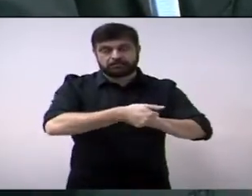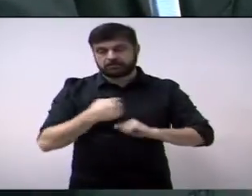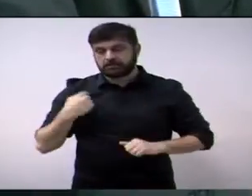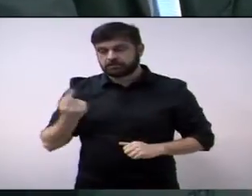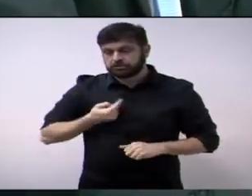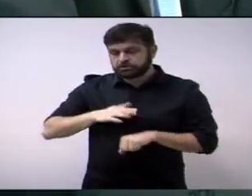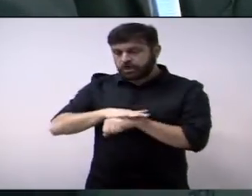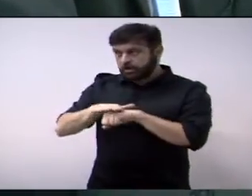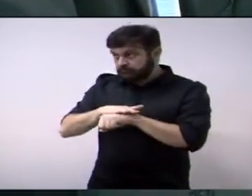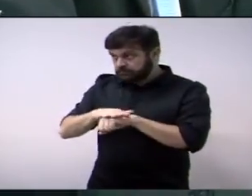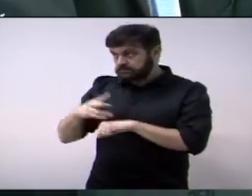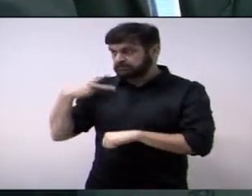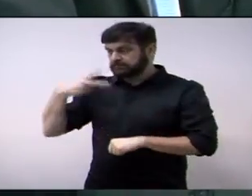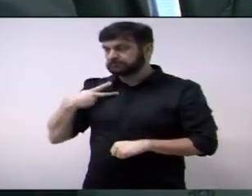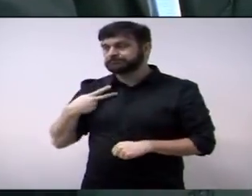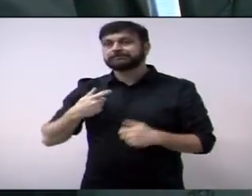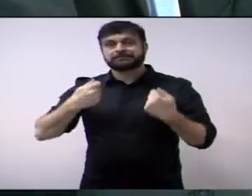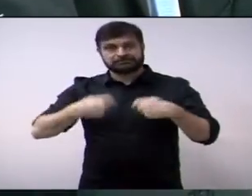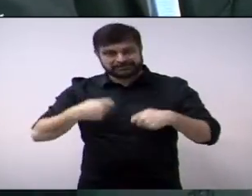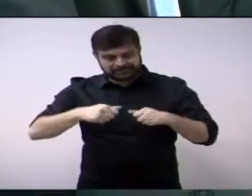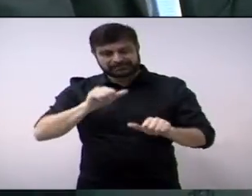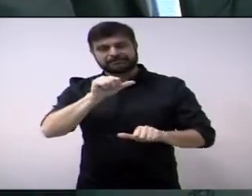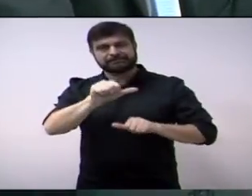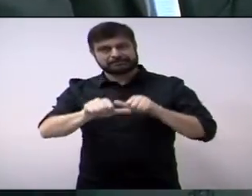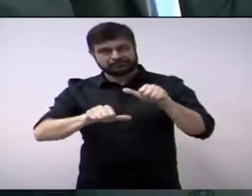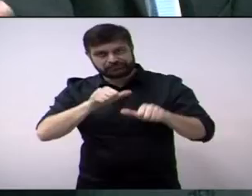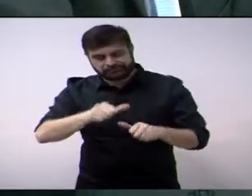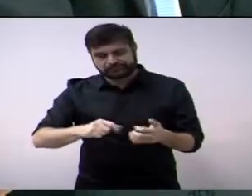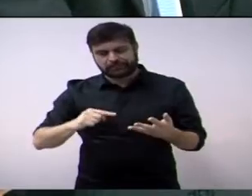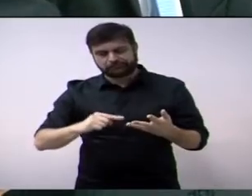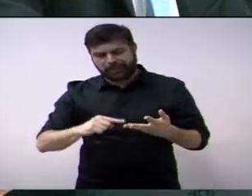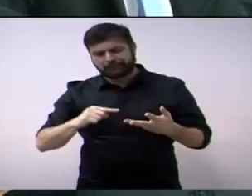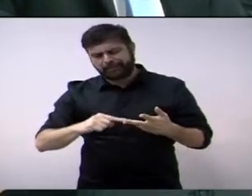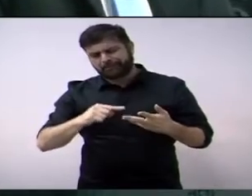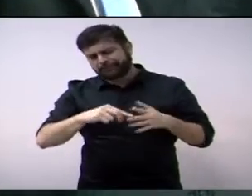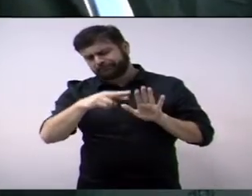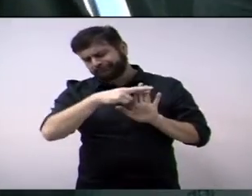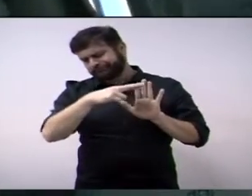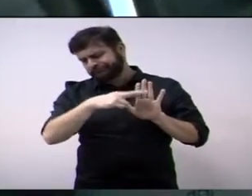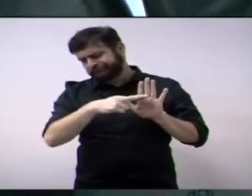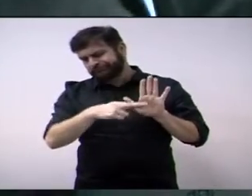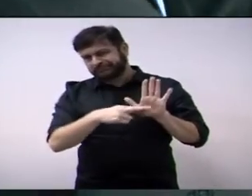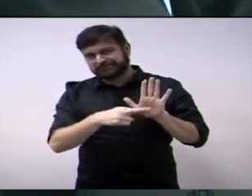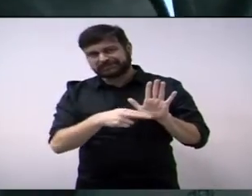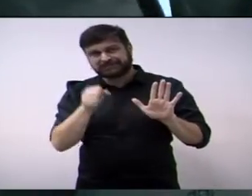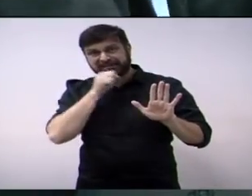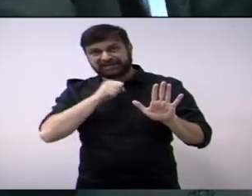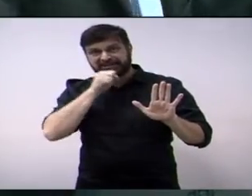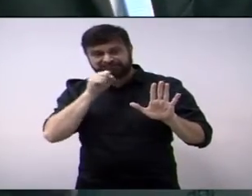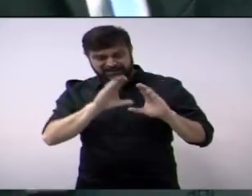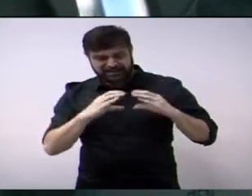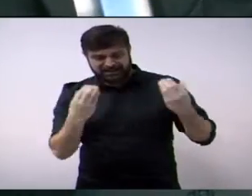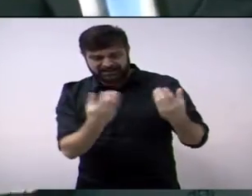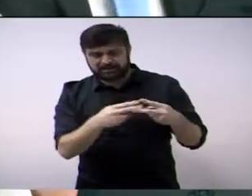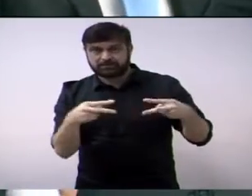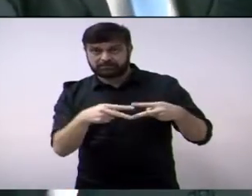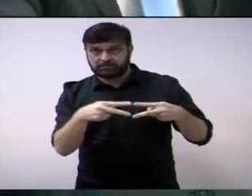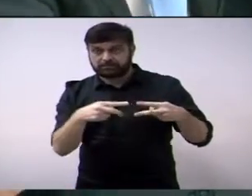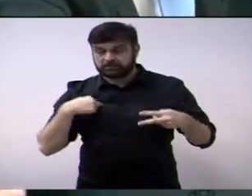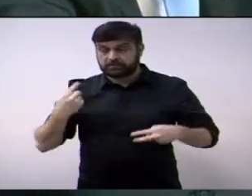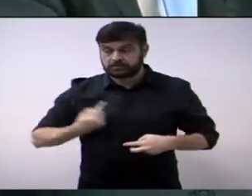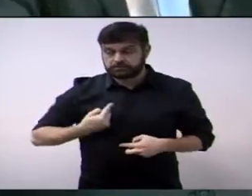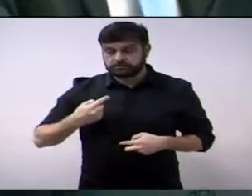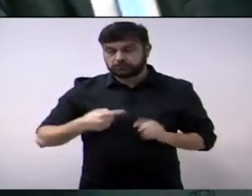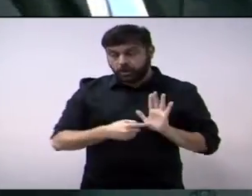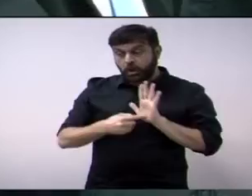entre os vereadores, algumas mudanças pontuais. Já era para eu ter feito essa apresentação para o presidente, para que a gente